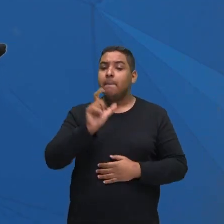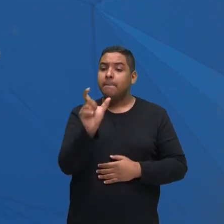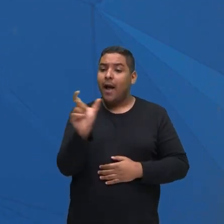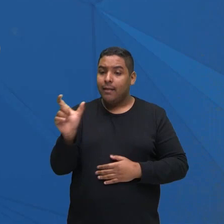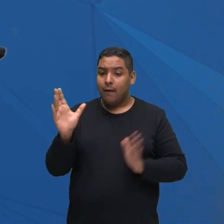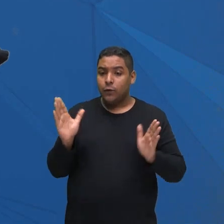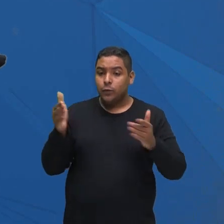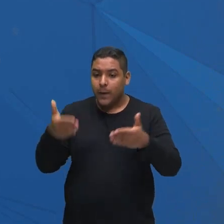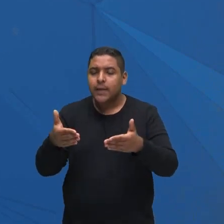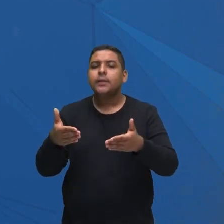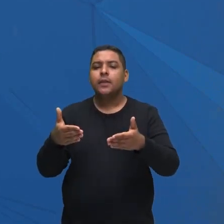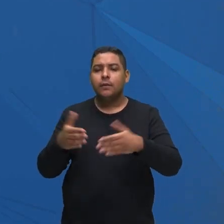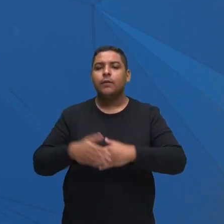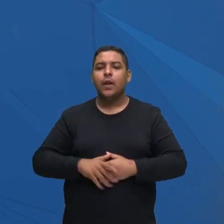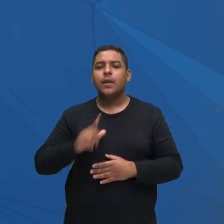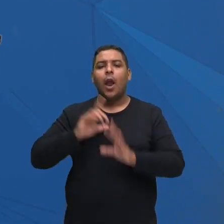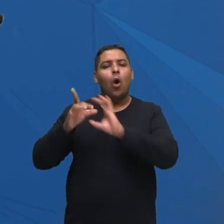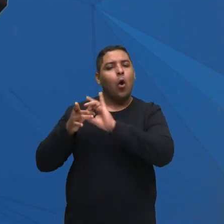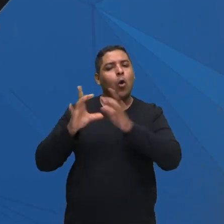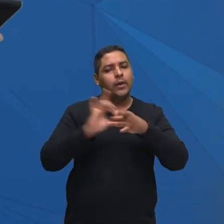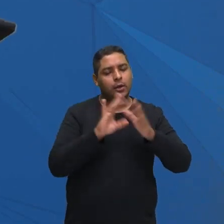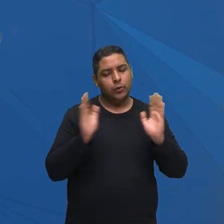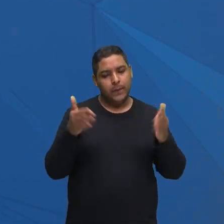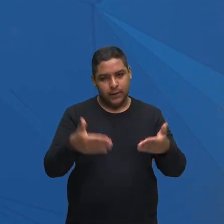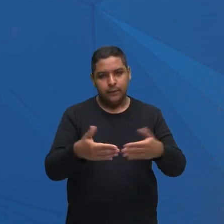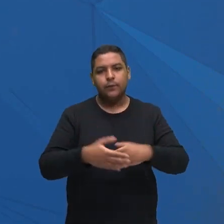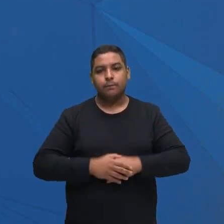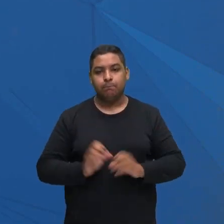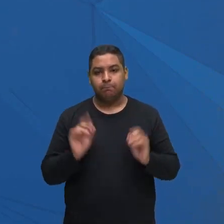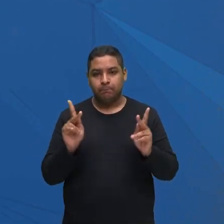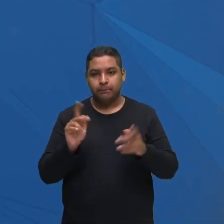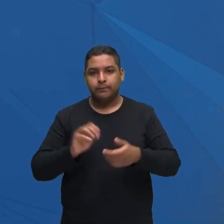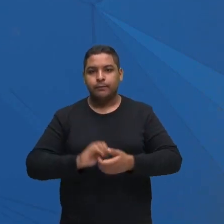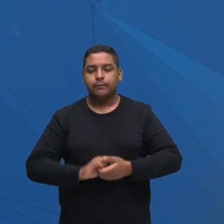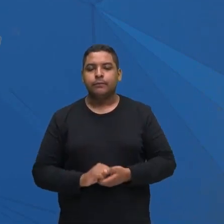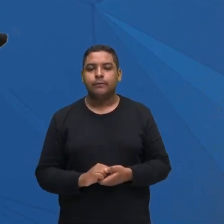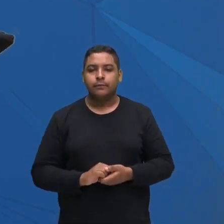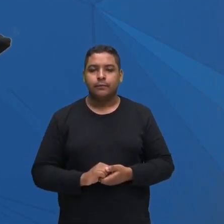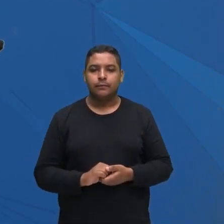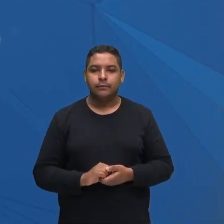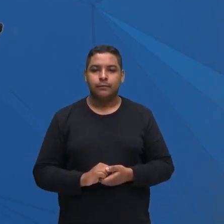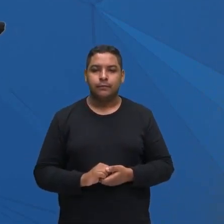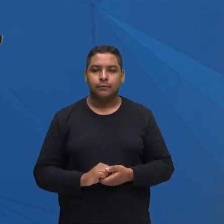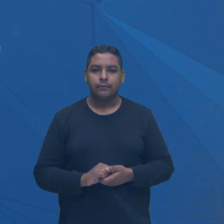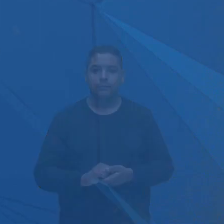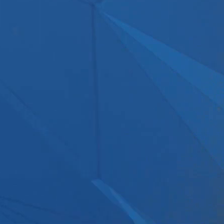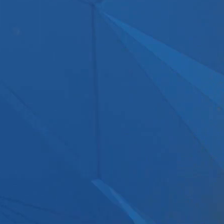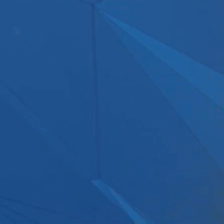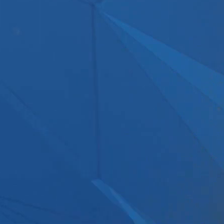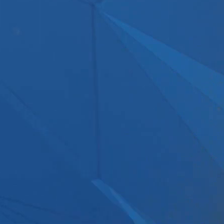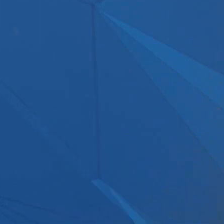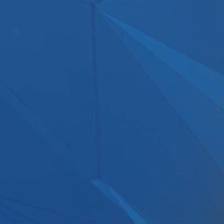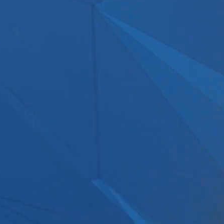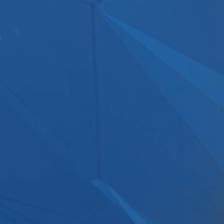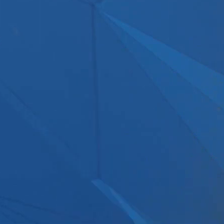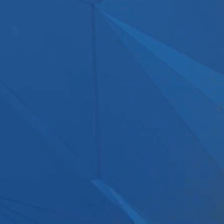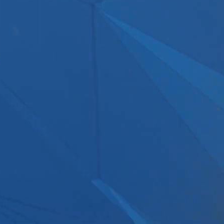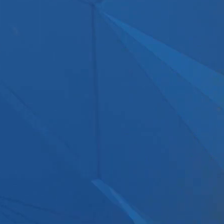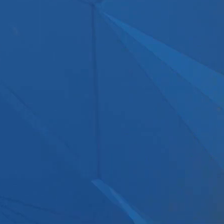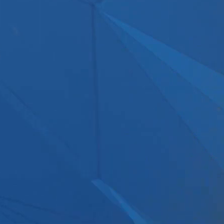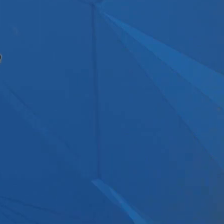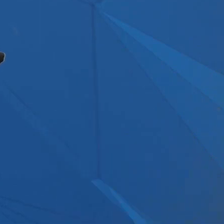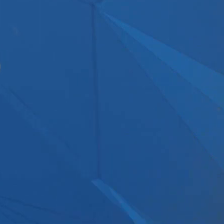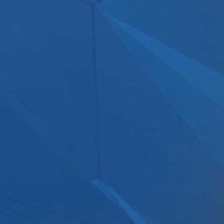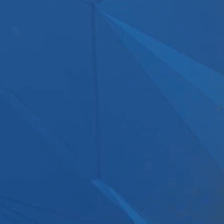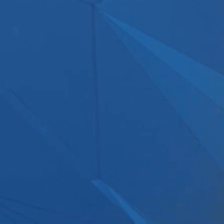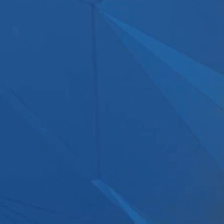específicos que trazem ali dentro daquele contexto. Então, vamos fazer esse recorte, né, de jogadores de futebol conversando sobre a expressão